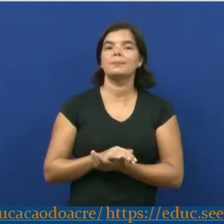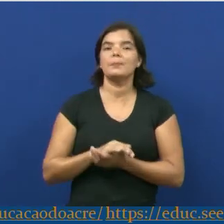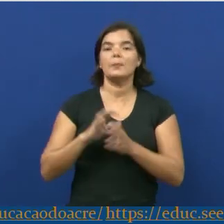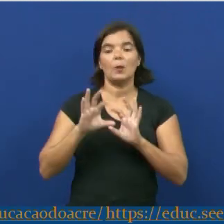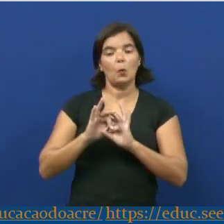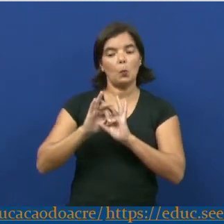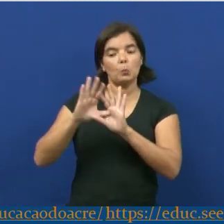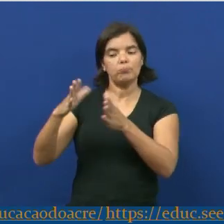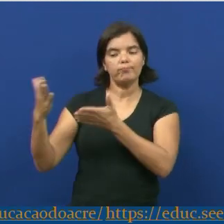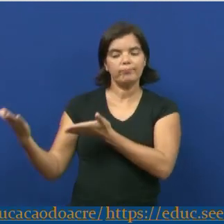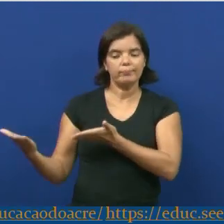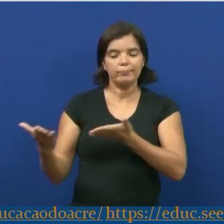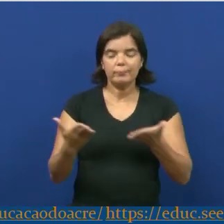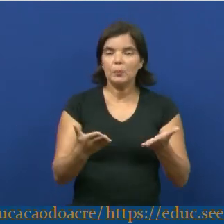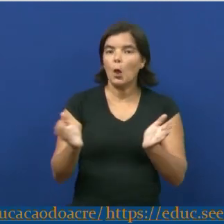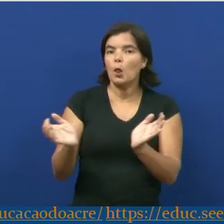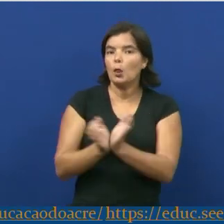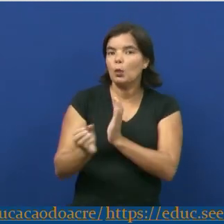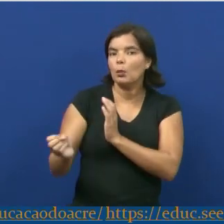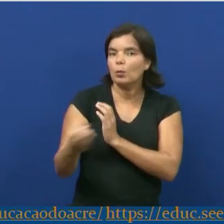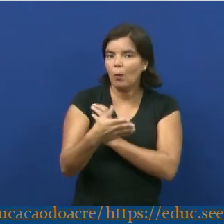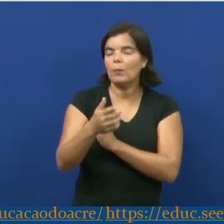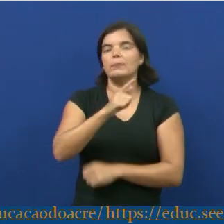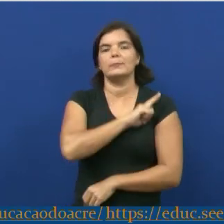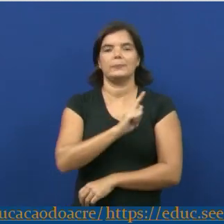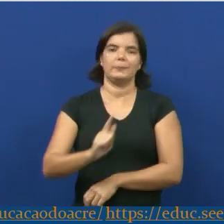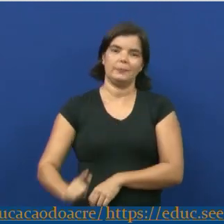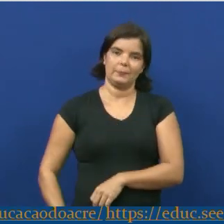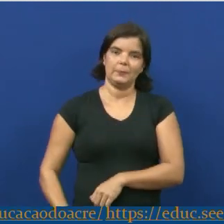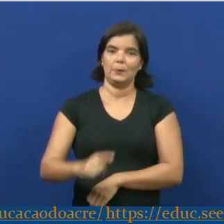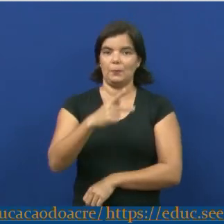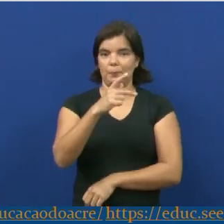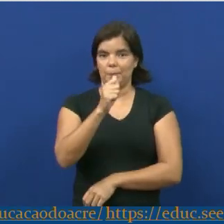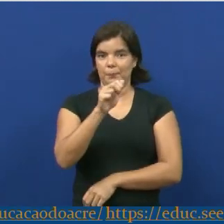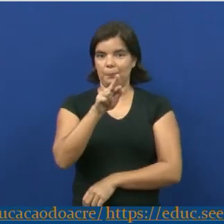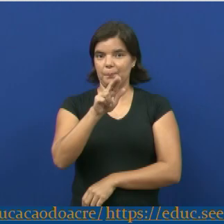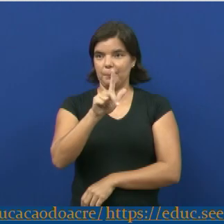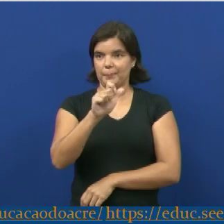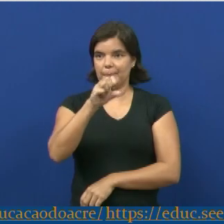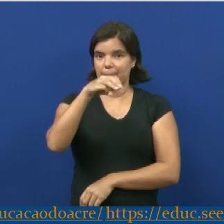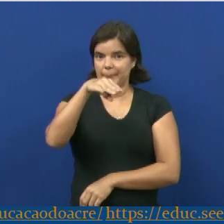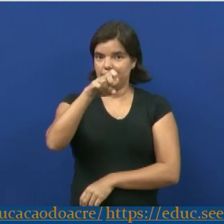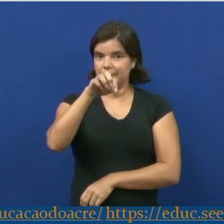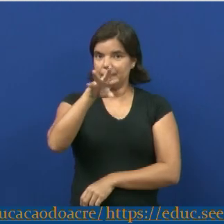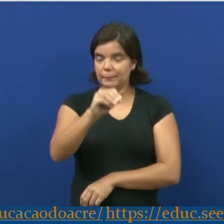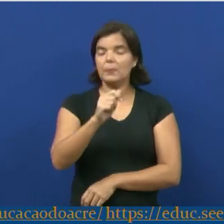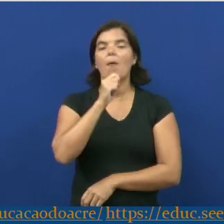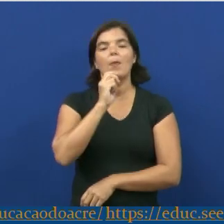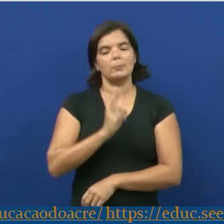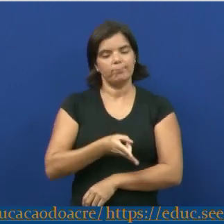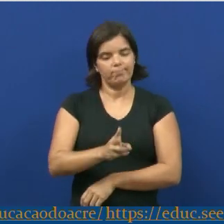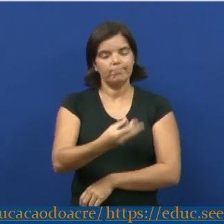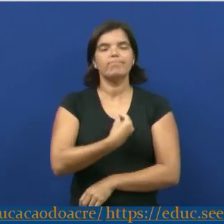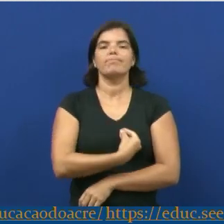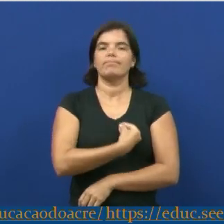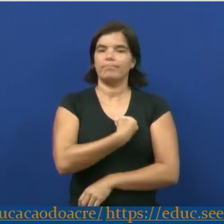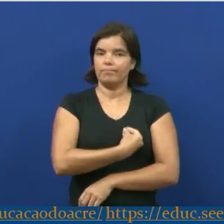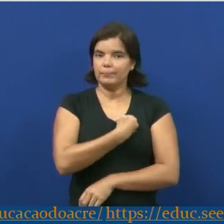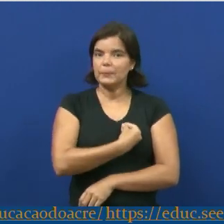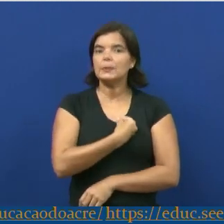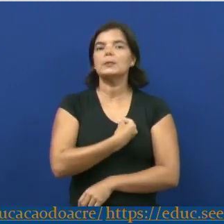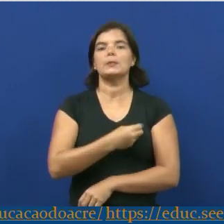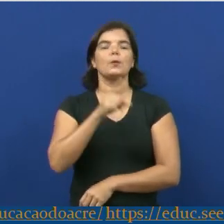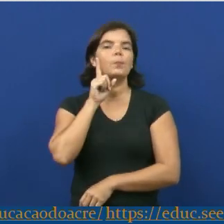cedendo espaço para uma nova forma de governo, que é o parlamento. Né? O parlamentarismo ainda funciona, tá, gente? Na